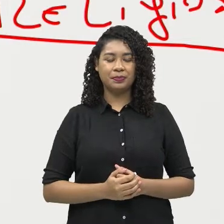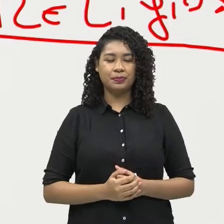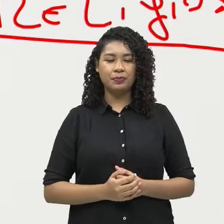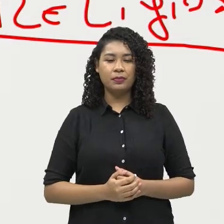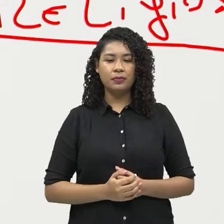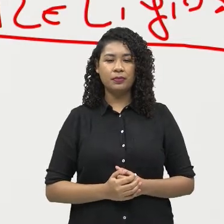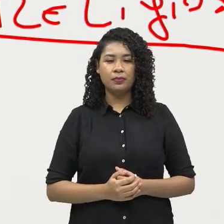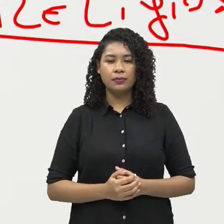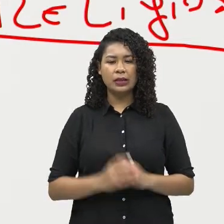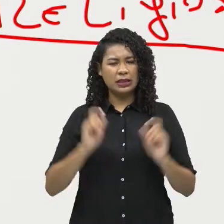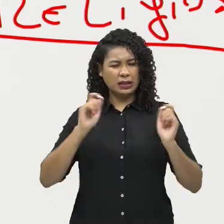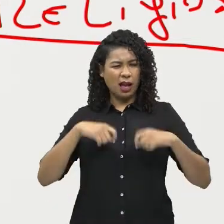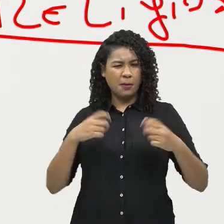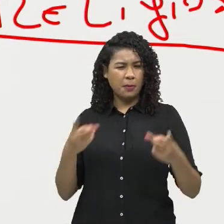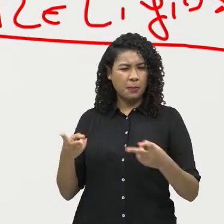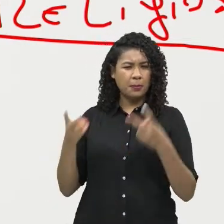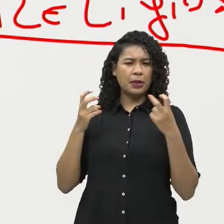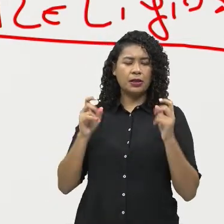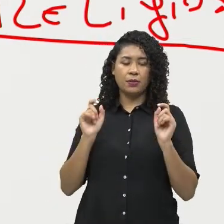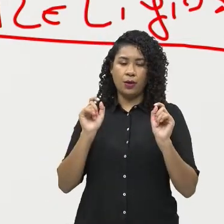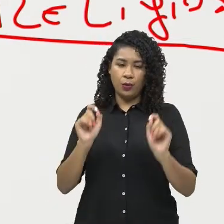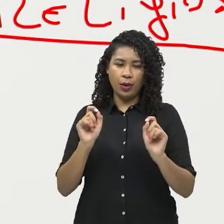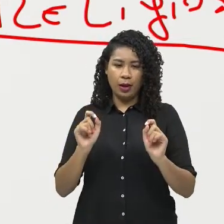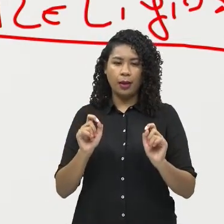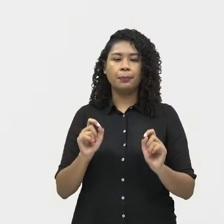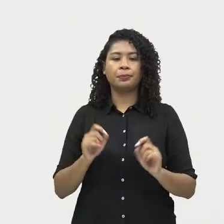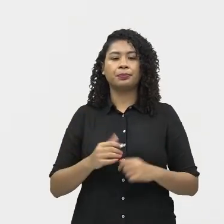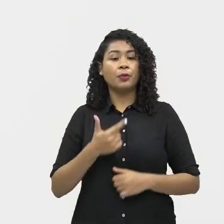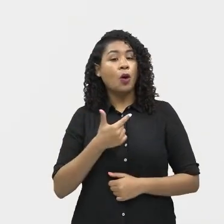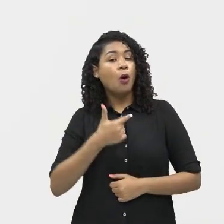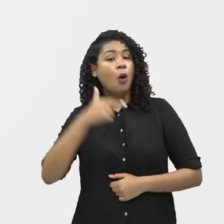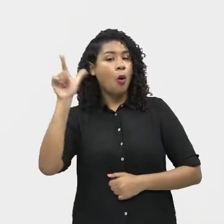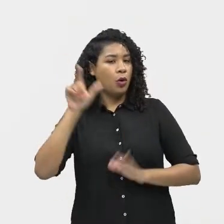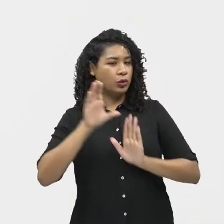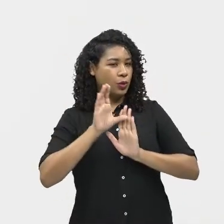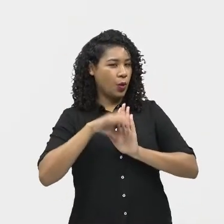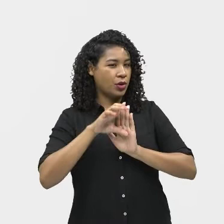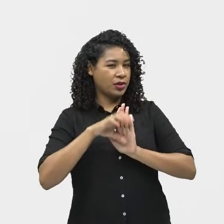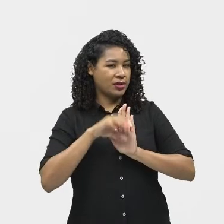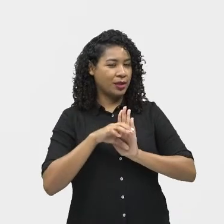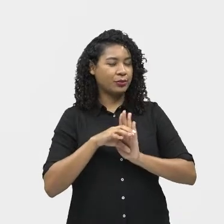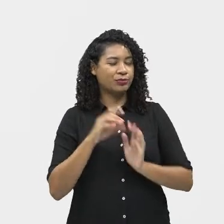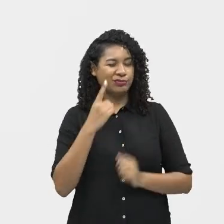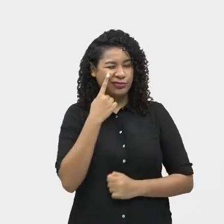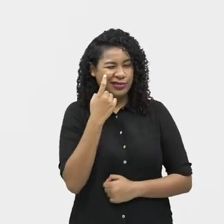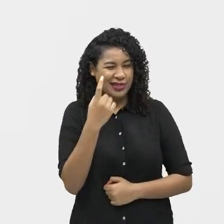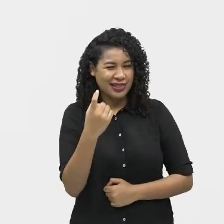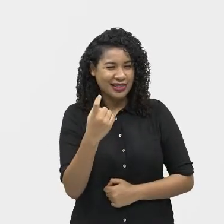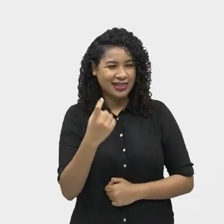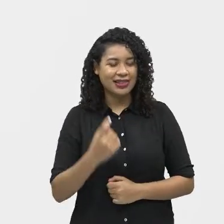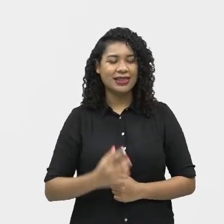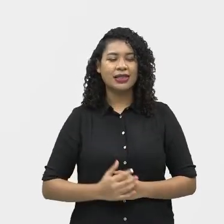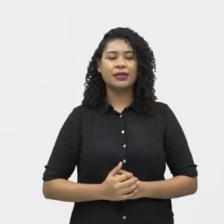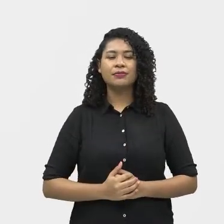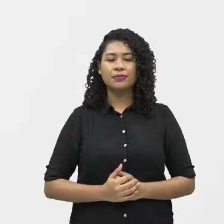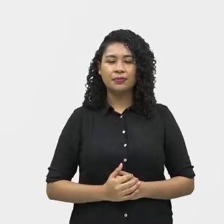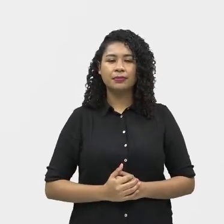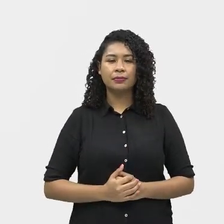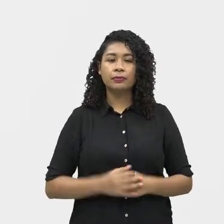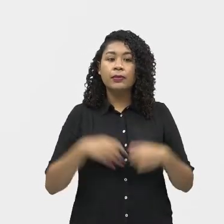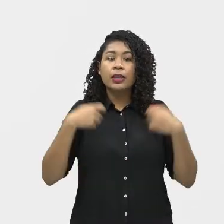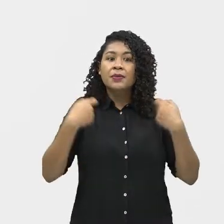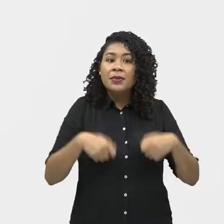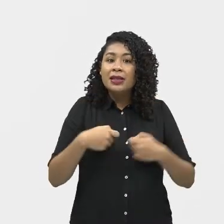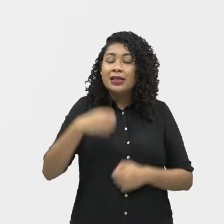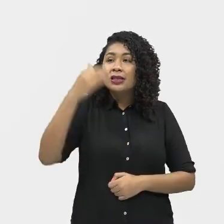perceber que vê um outro conceito muito interessante na próxima cartela, que nós temos que entender o que